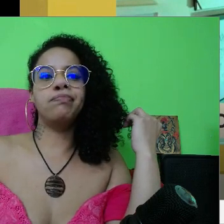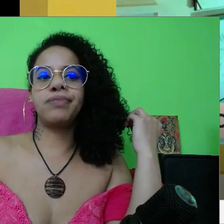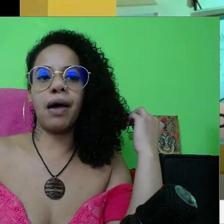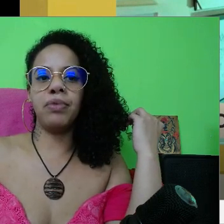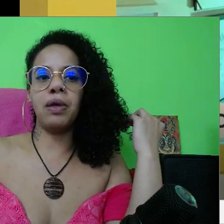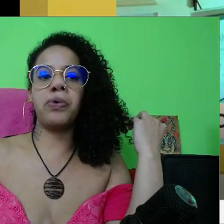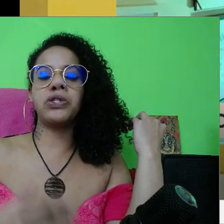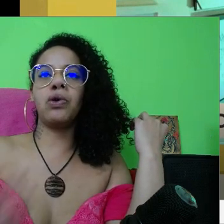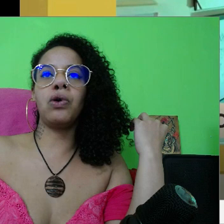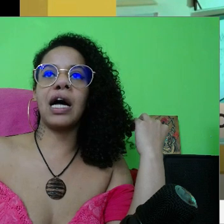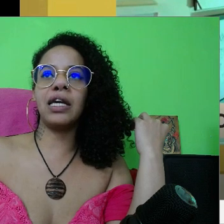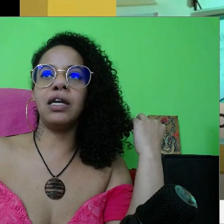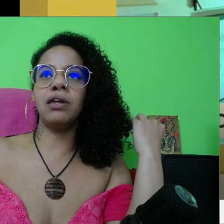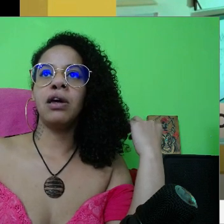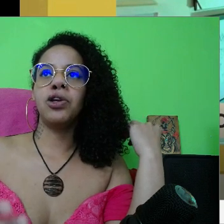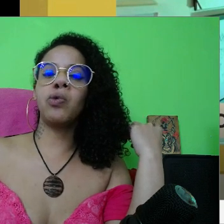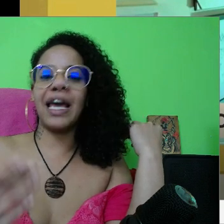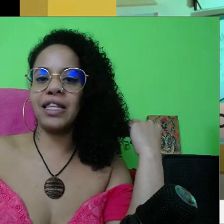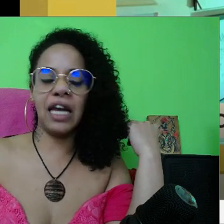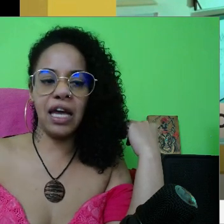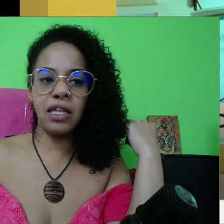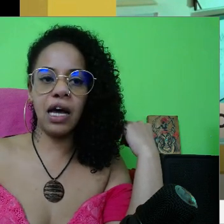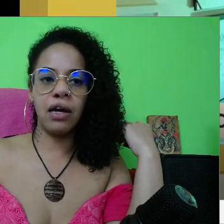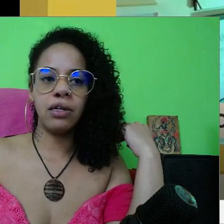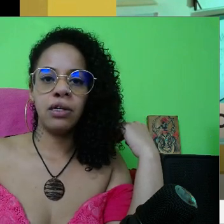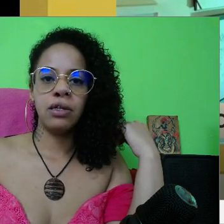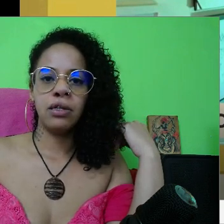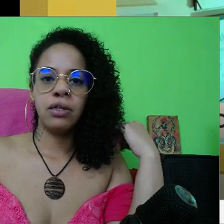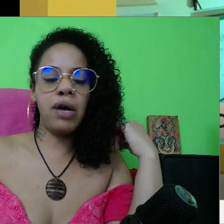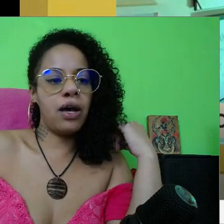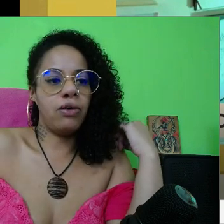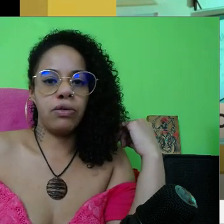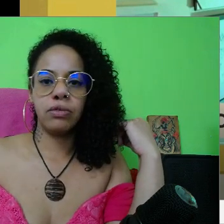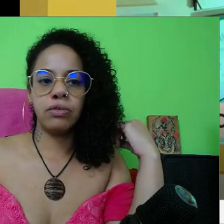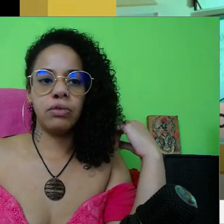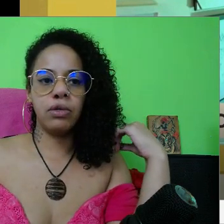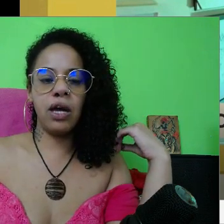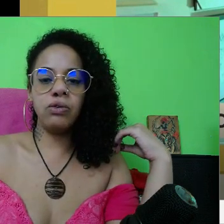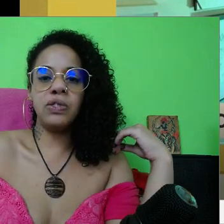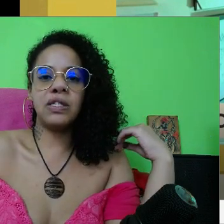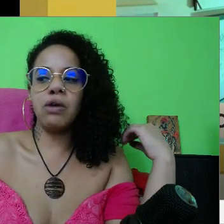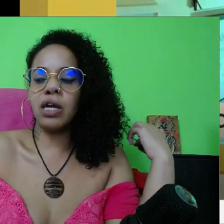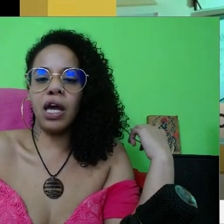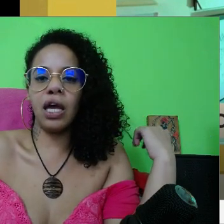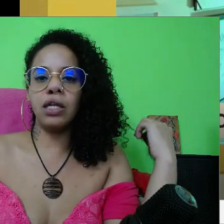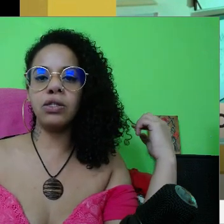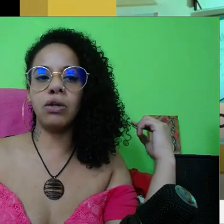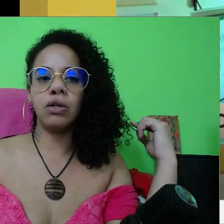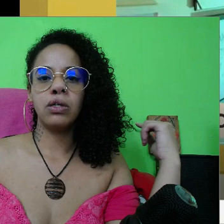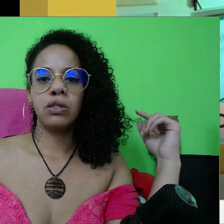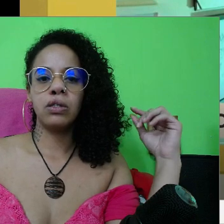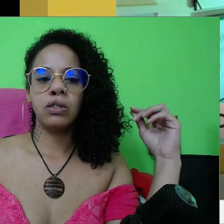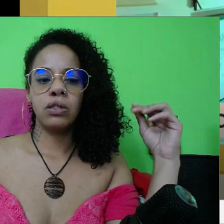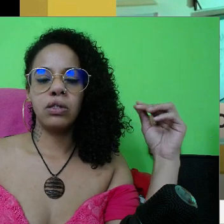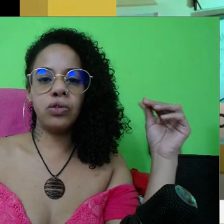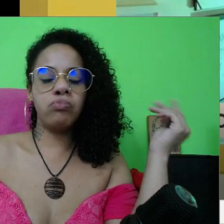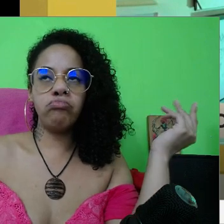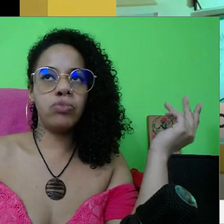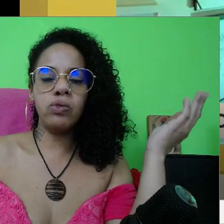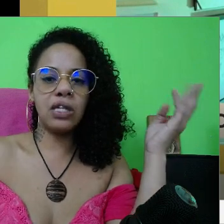e sabe depois colocar aqui não quer treta mano eu não sei o que que é isso